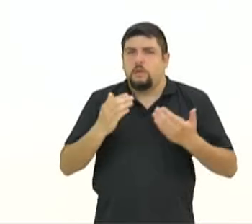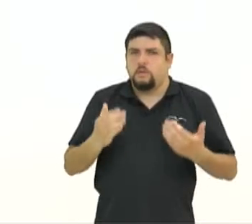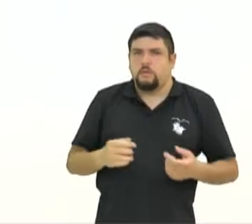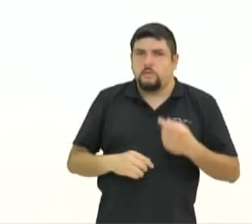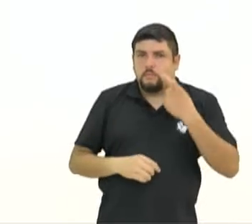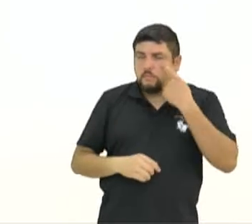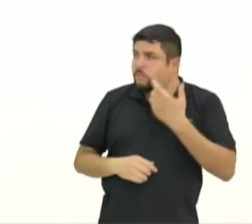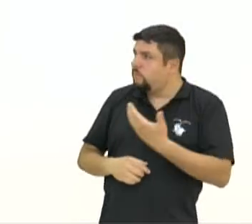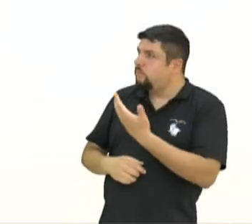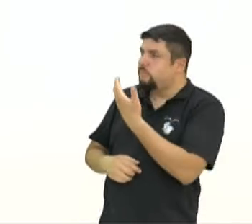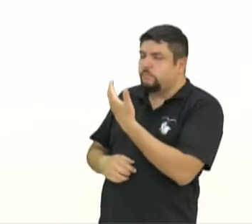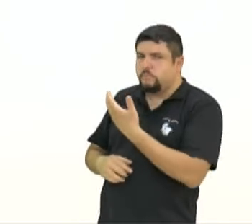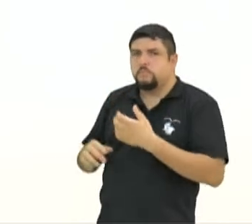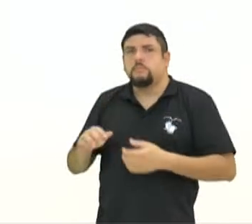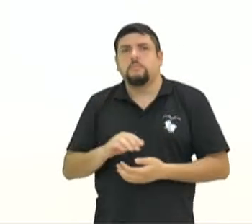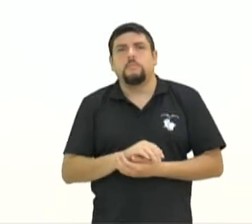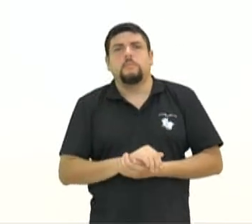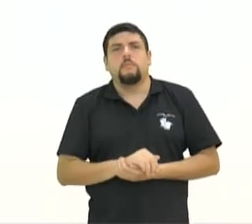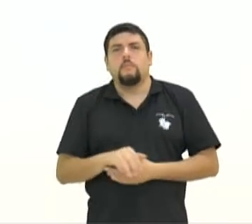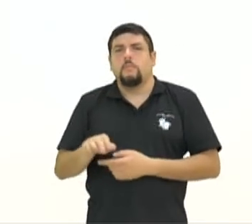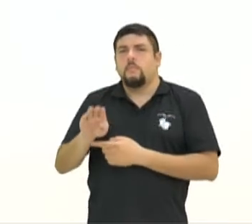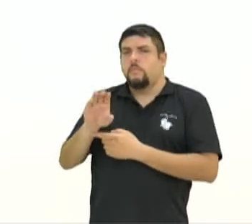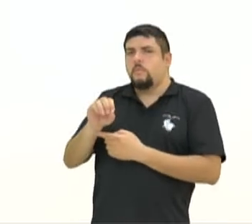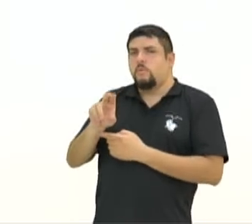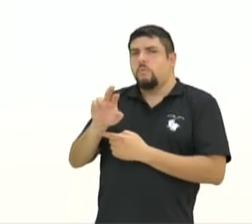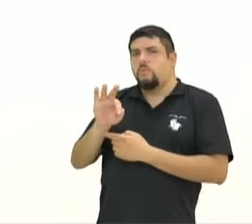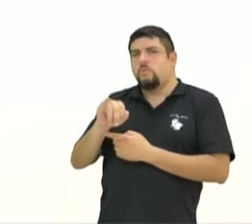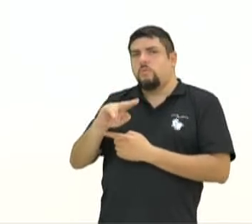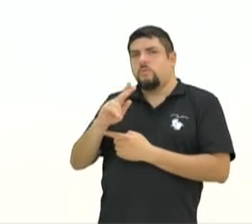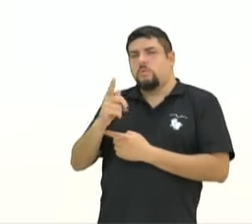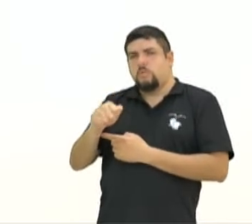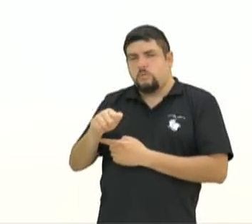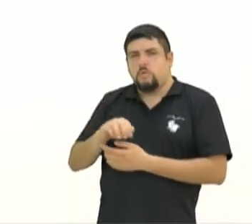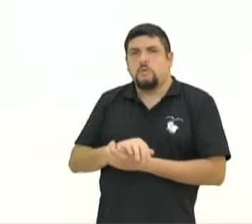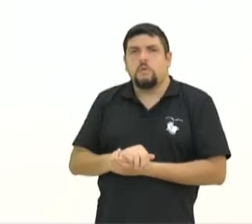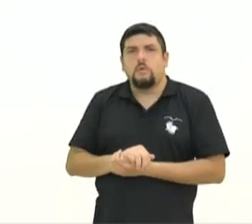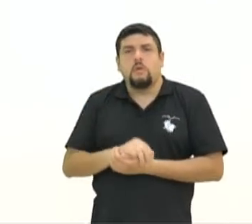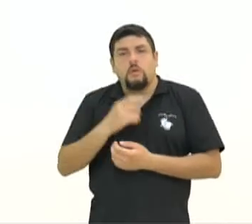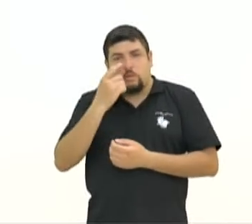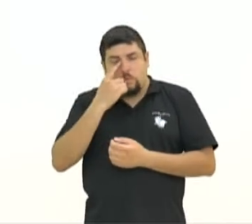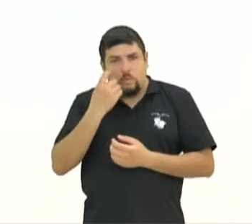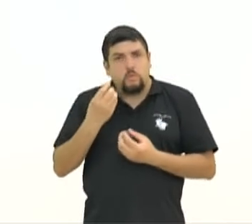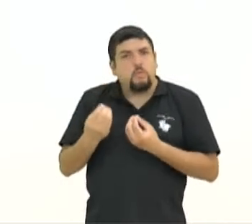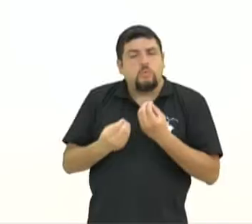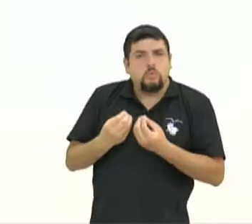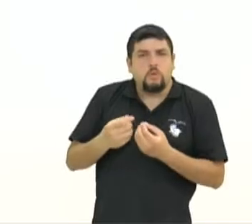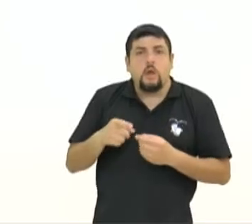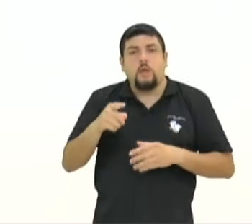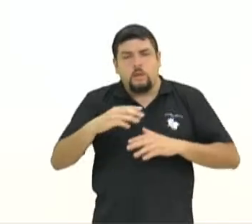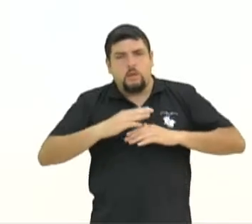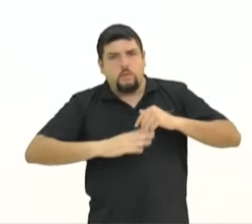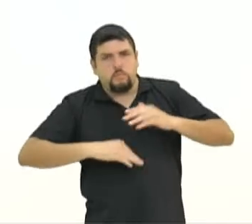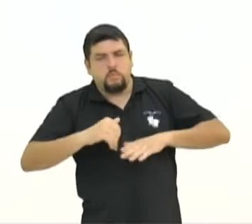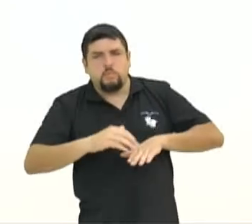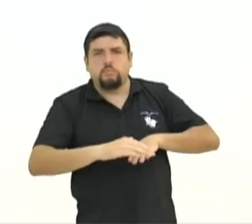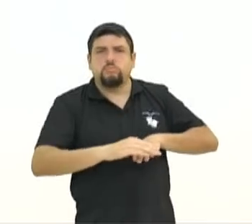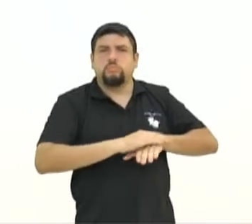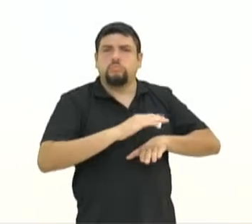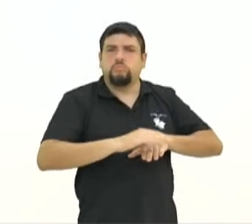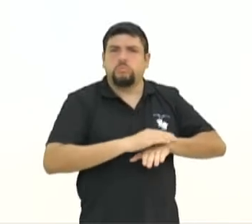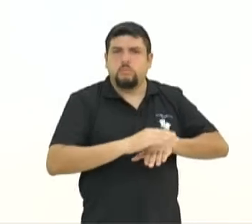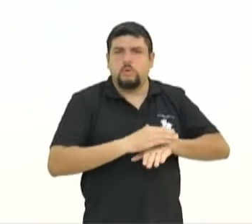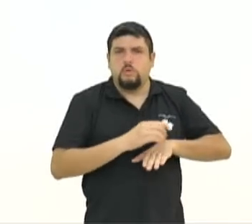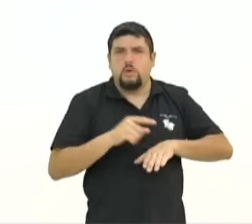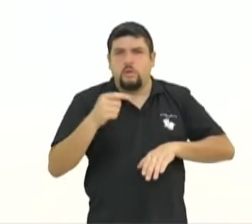Baptiste Debré. Vejam que é um sapateiro, né? A gente identifica a imagem aqui como um sapateiro, ele castigando um dos